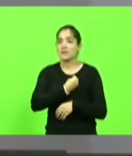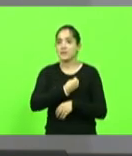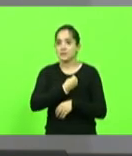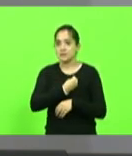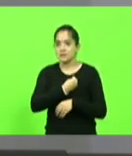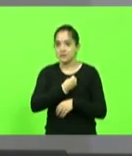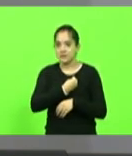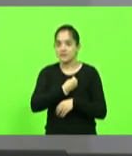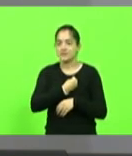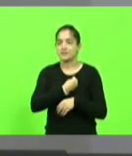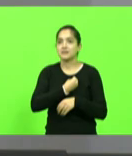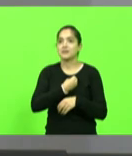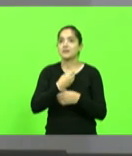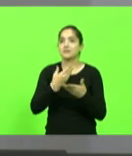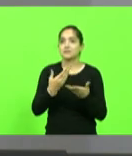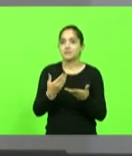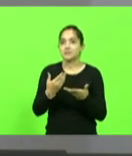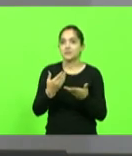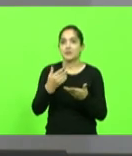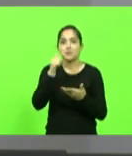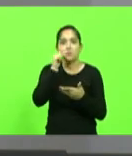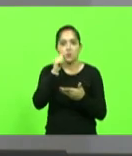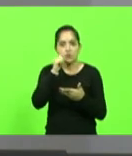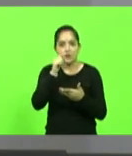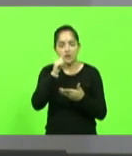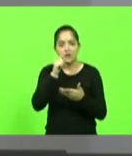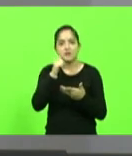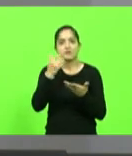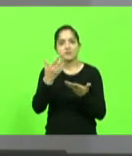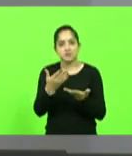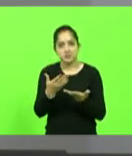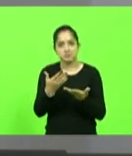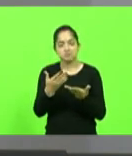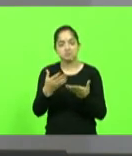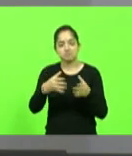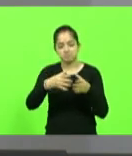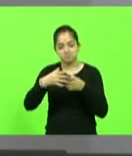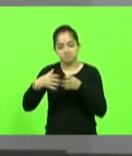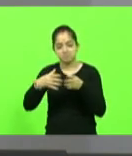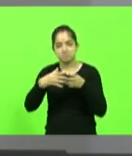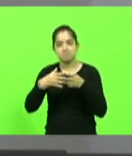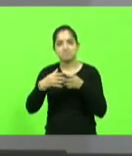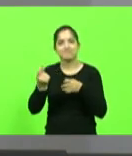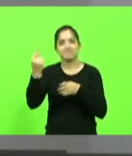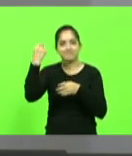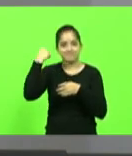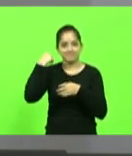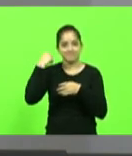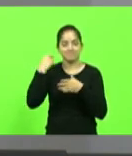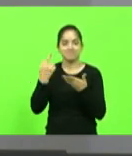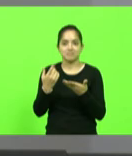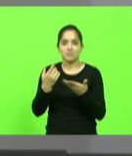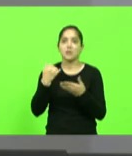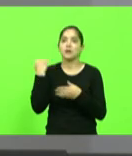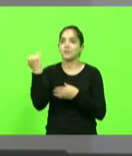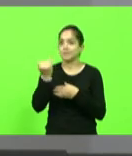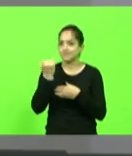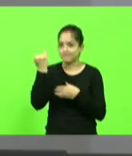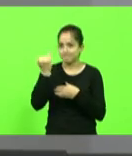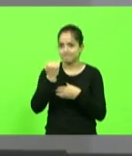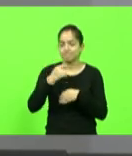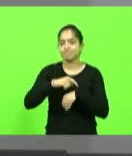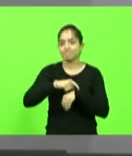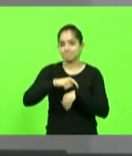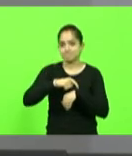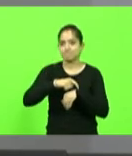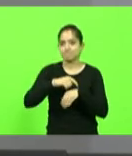de controle, dessas mulheres maravilhosas aqui, esse trio, em outros momentos. É muito importante para nós que os